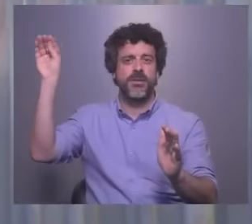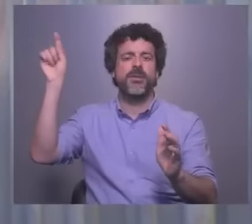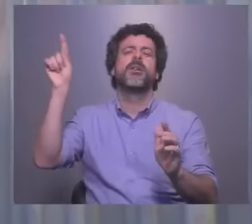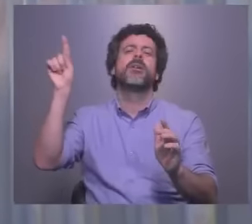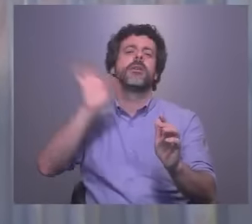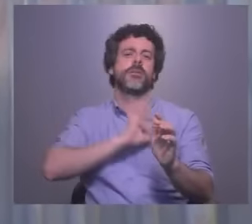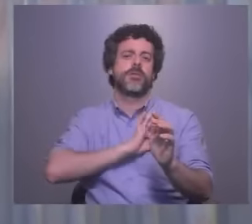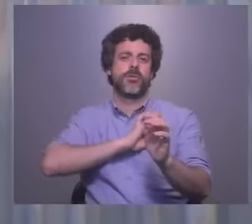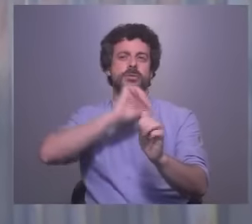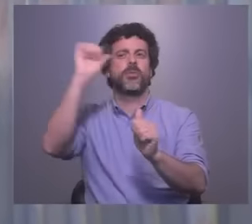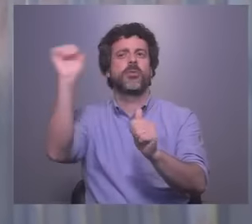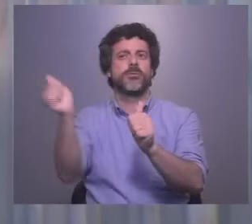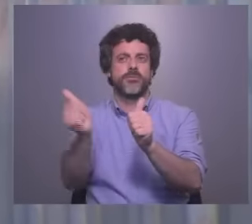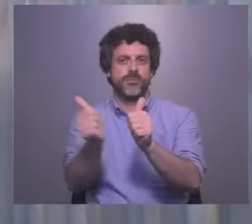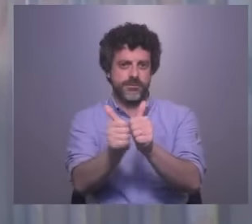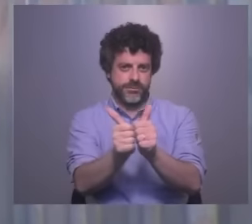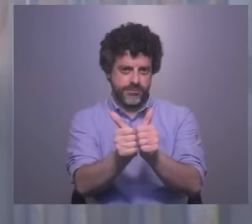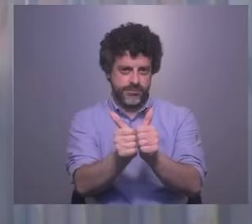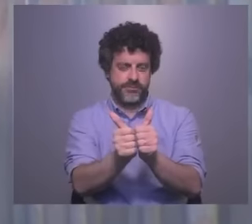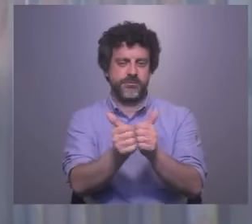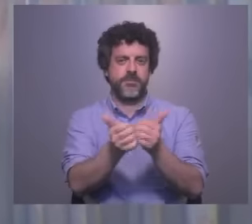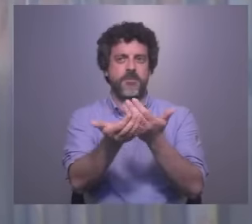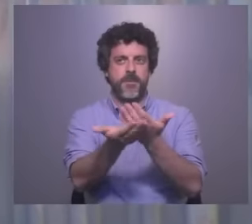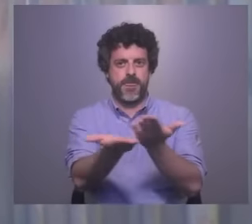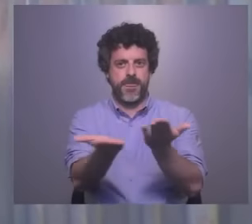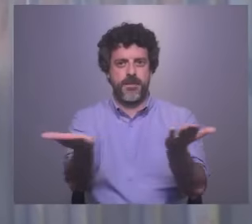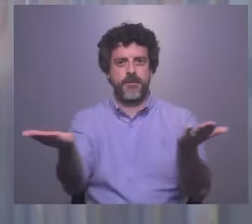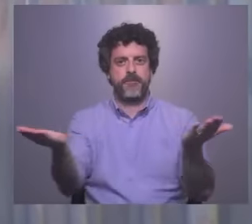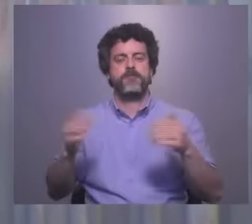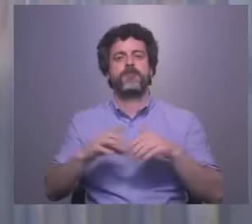em todas as suas